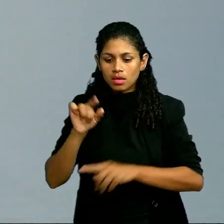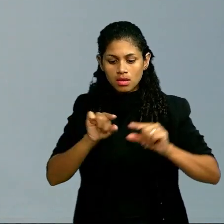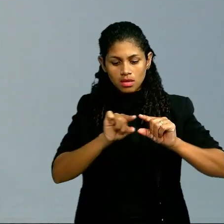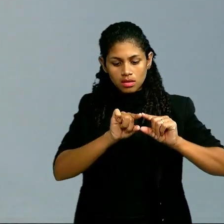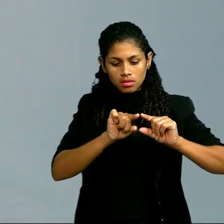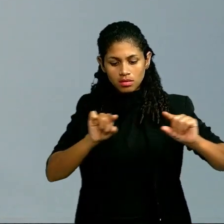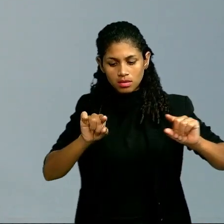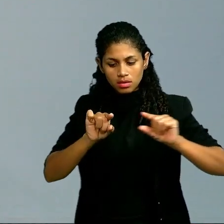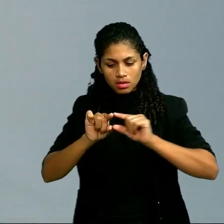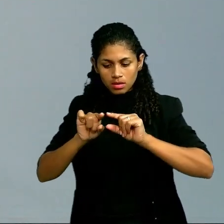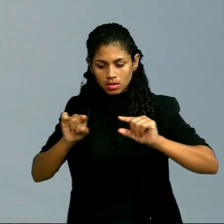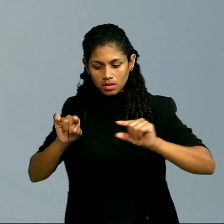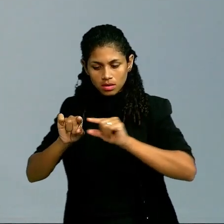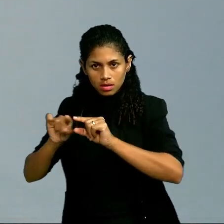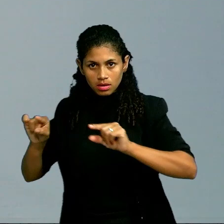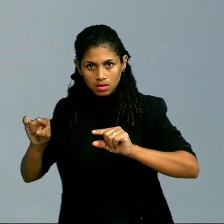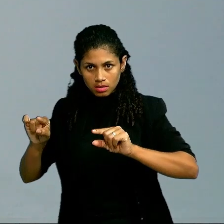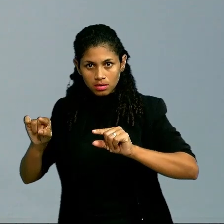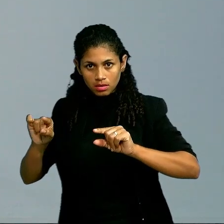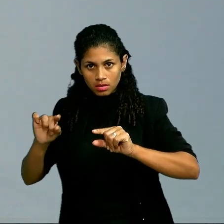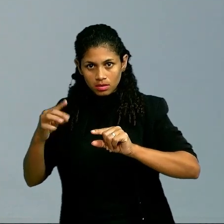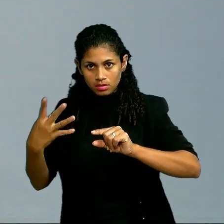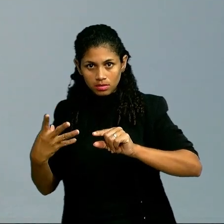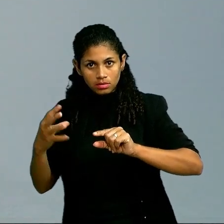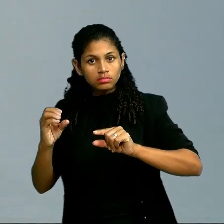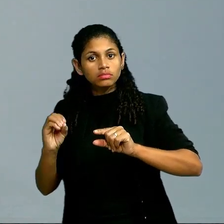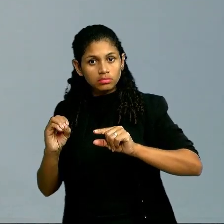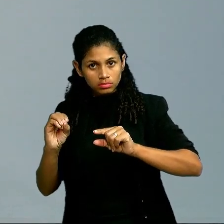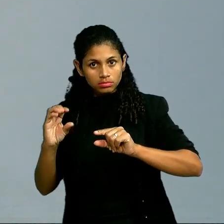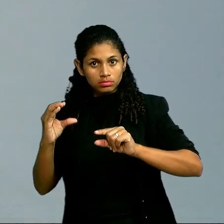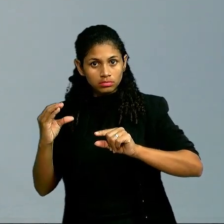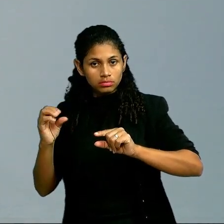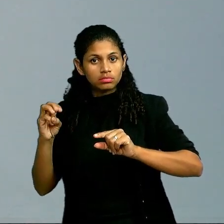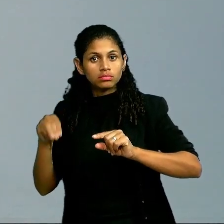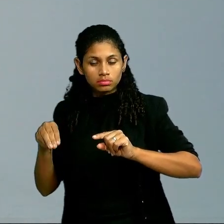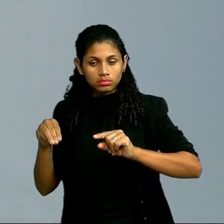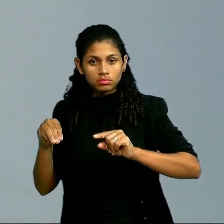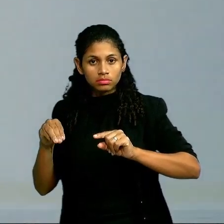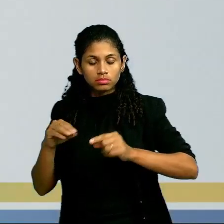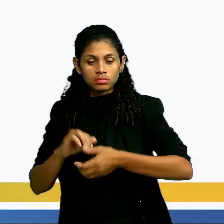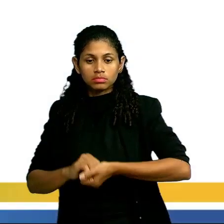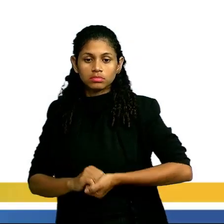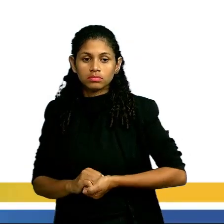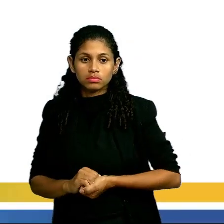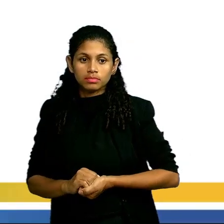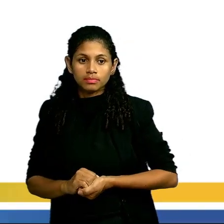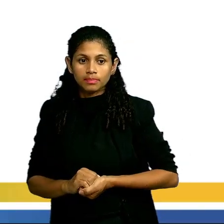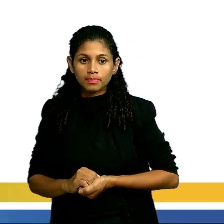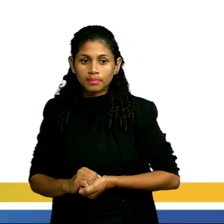gente já pode observar que cada cerâmica dessa, da maior, é 40 por 40. Tudo bem?